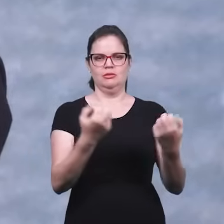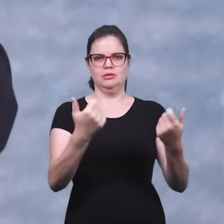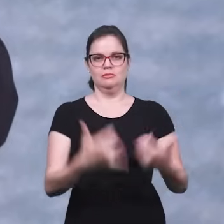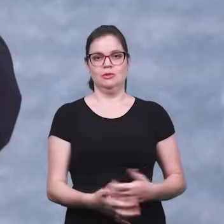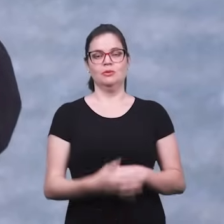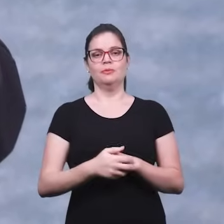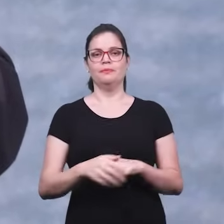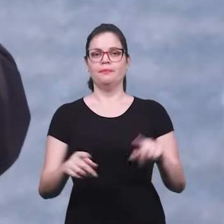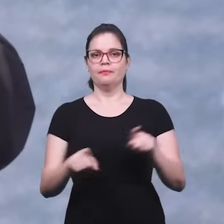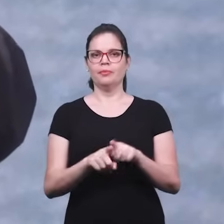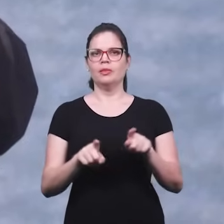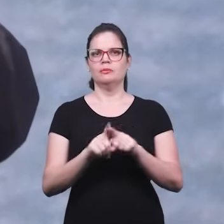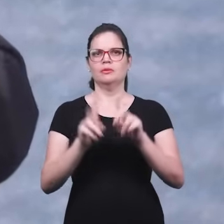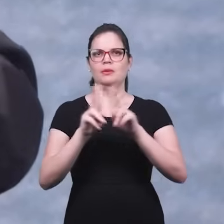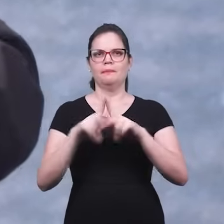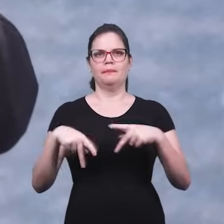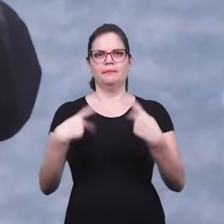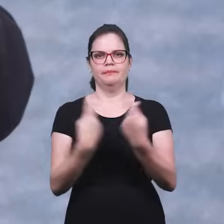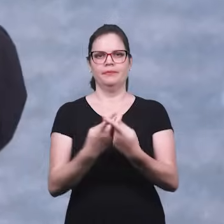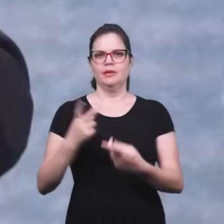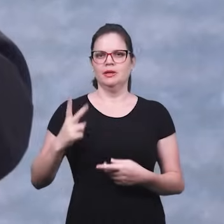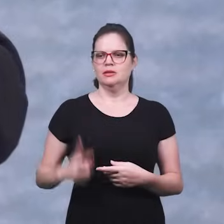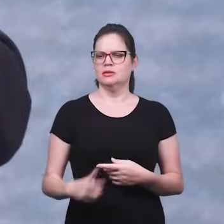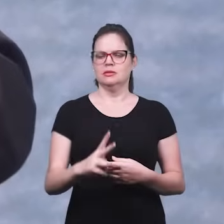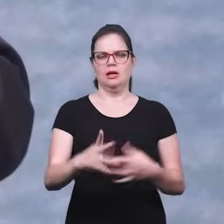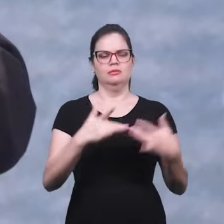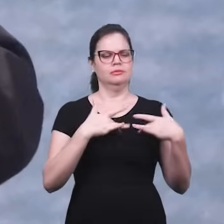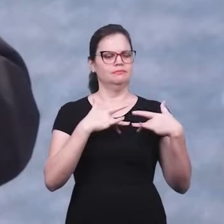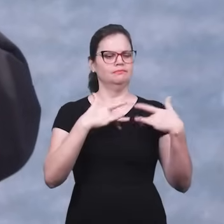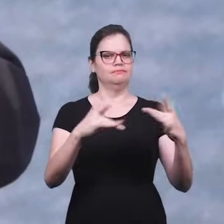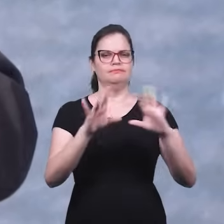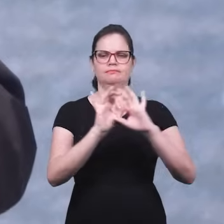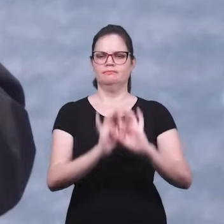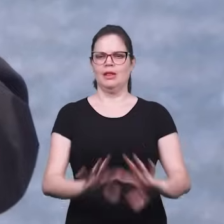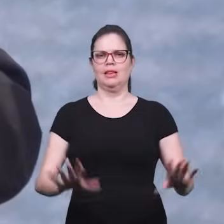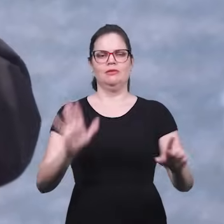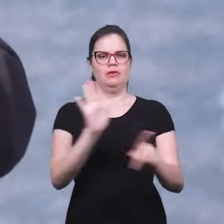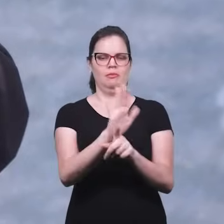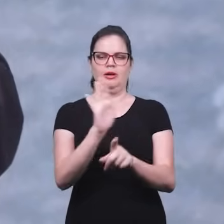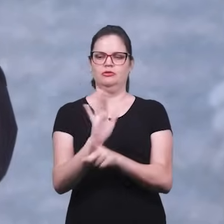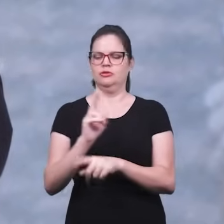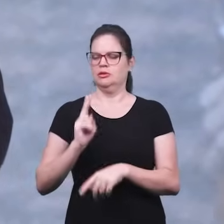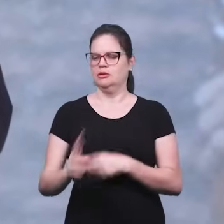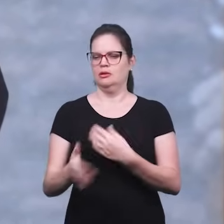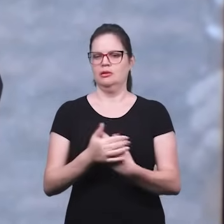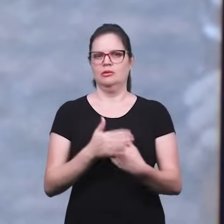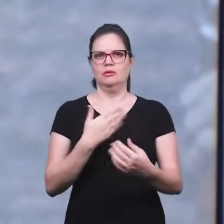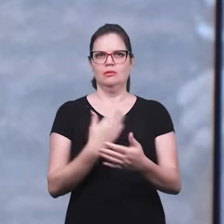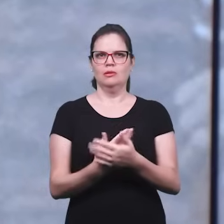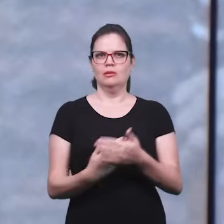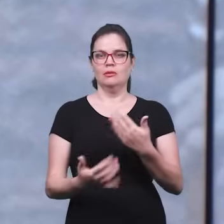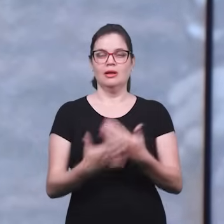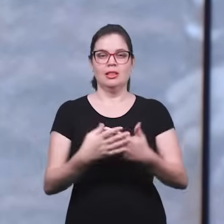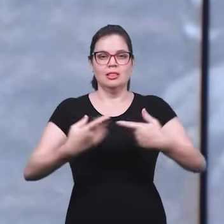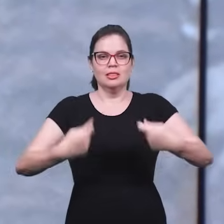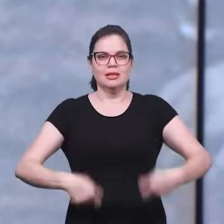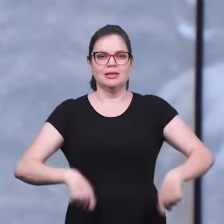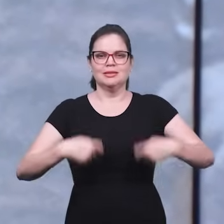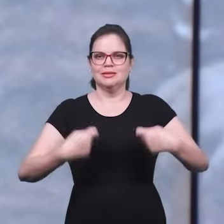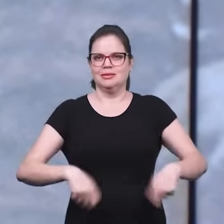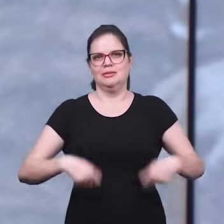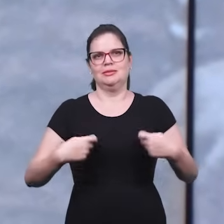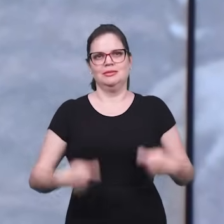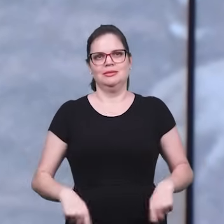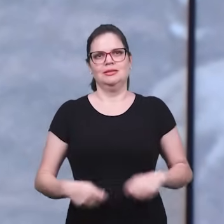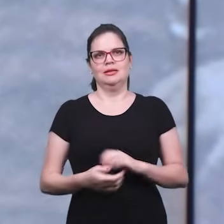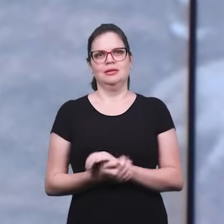e ainda assim o presbitério está à disposição. À disposição para qualquer demanda.